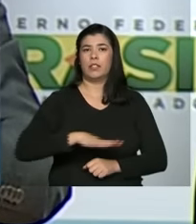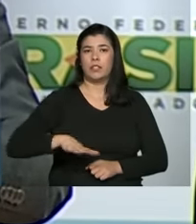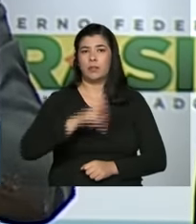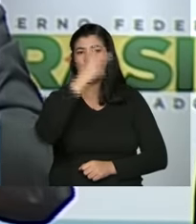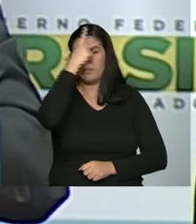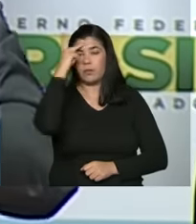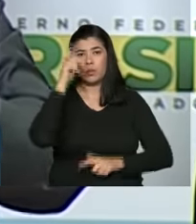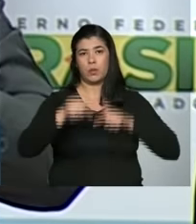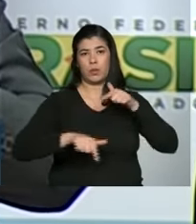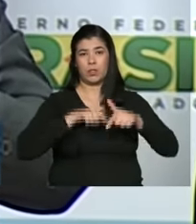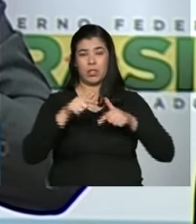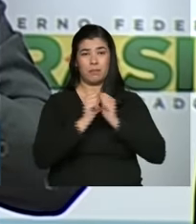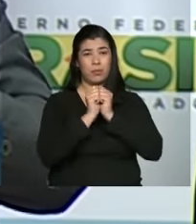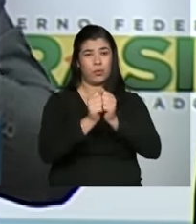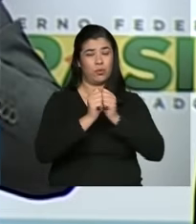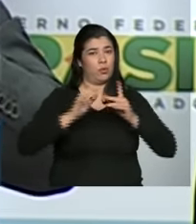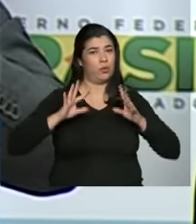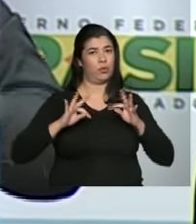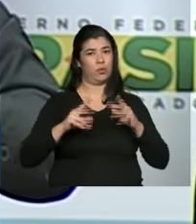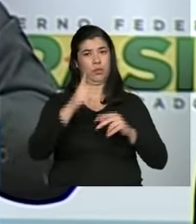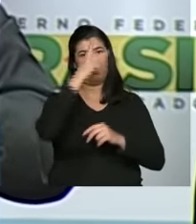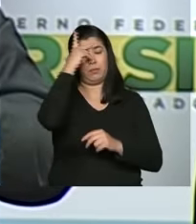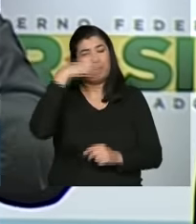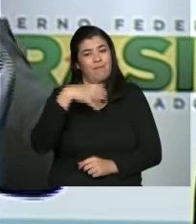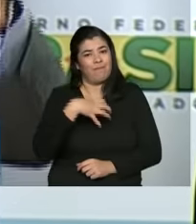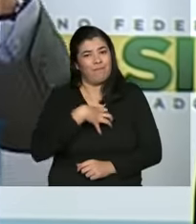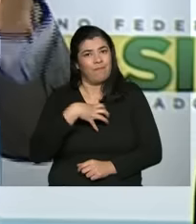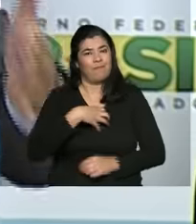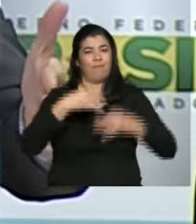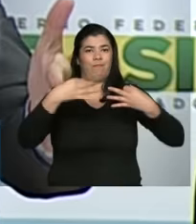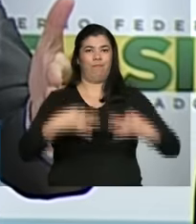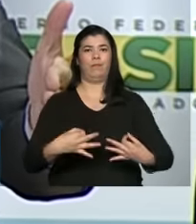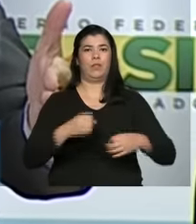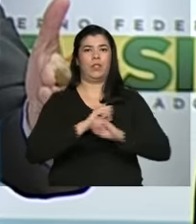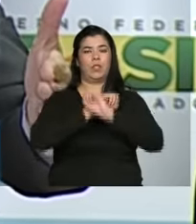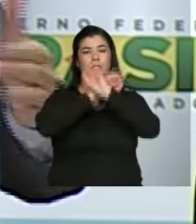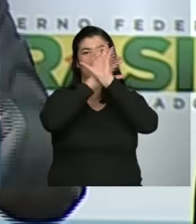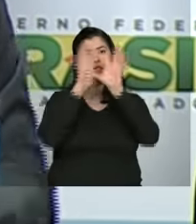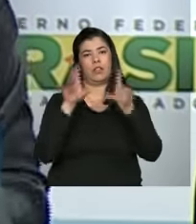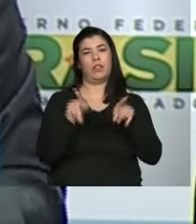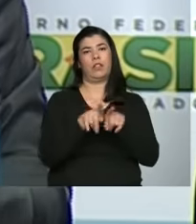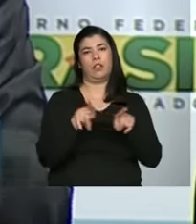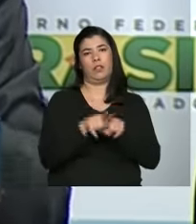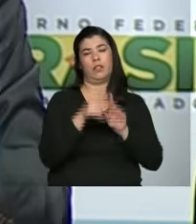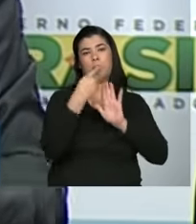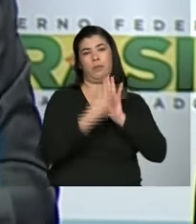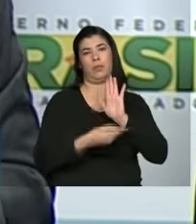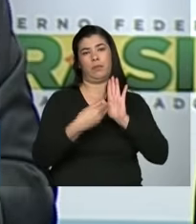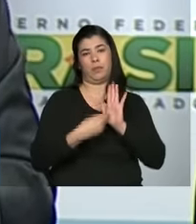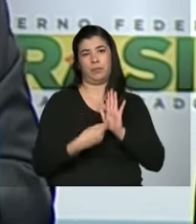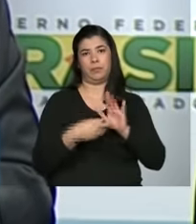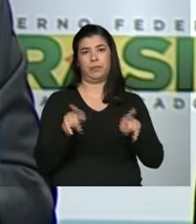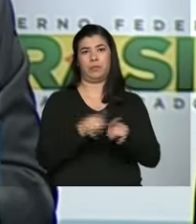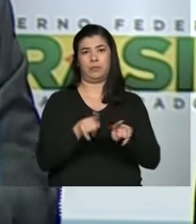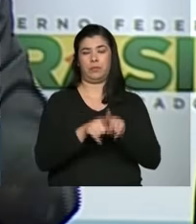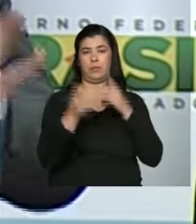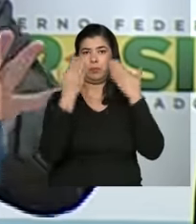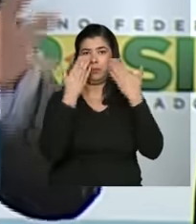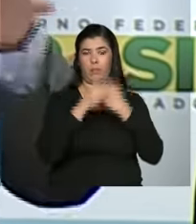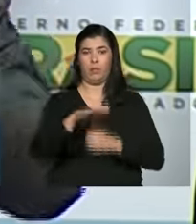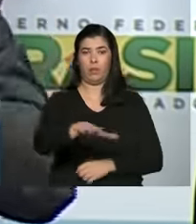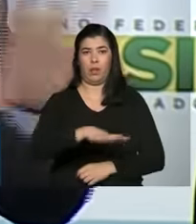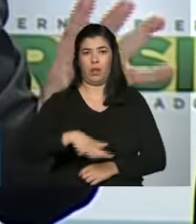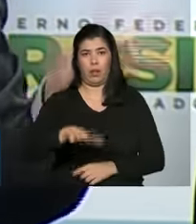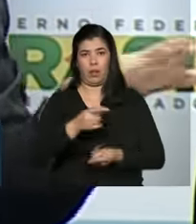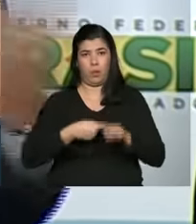especialista todo mundo ganha fica mais transparente fica mais padronizado em relação ao âmbito econômico Você